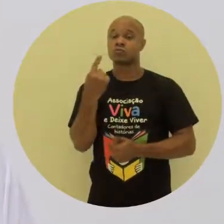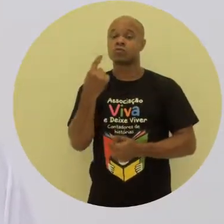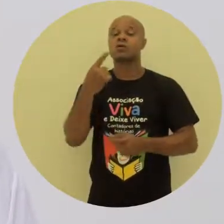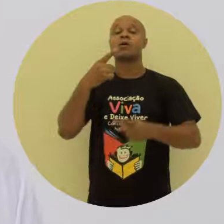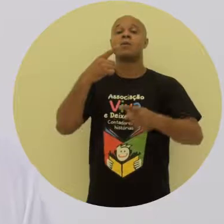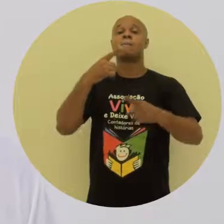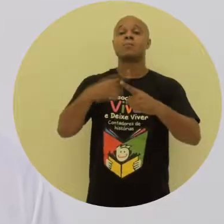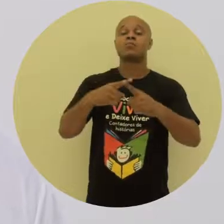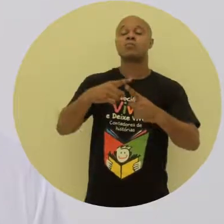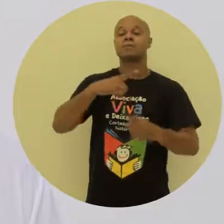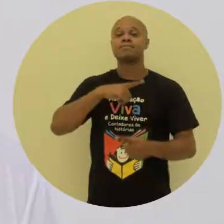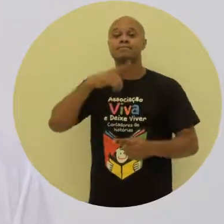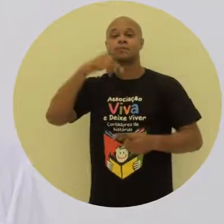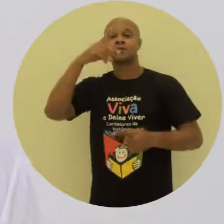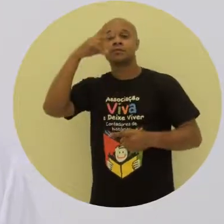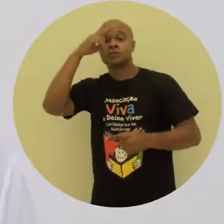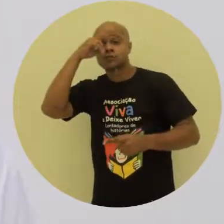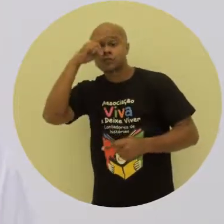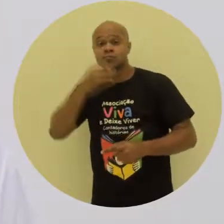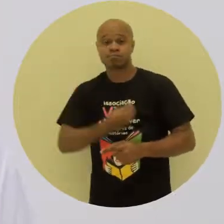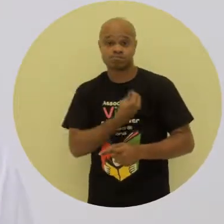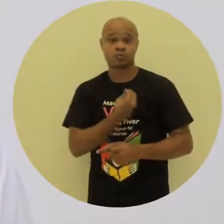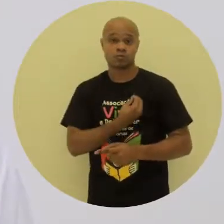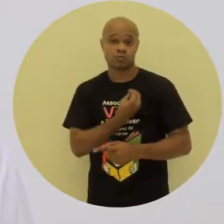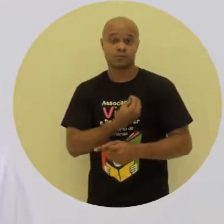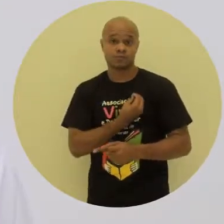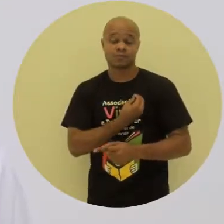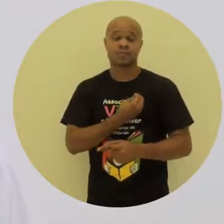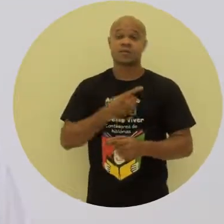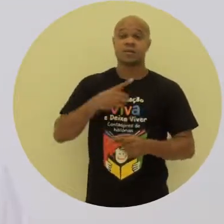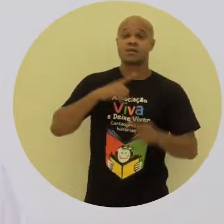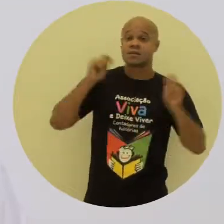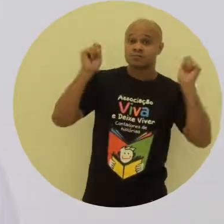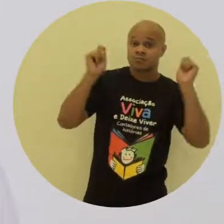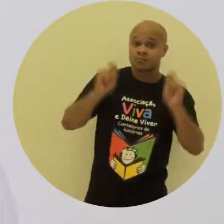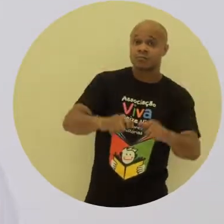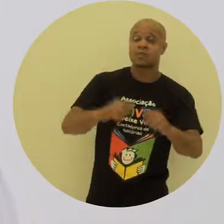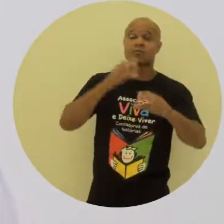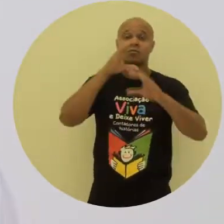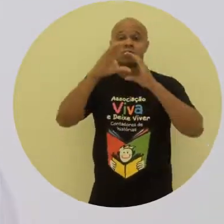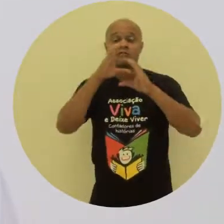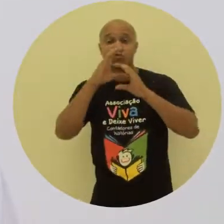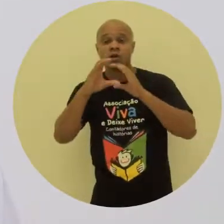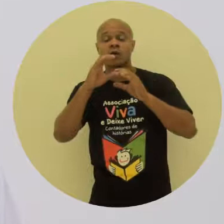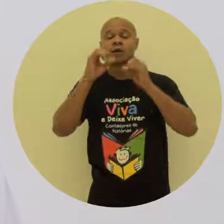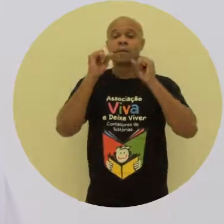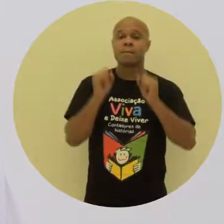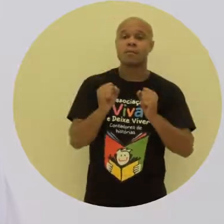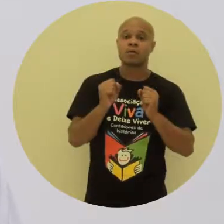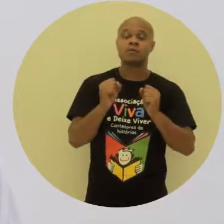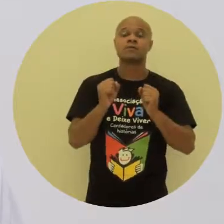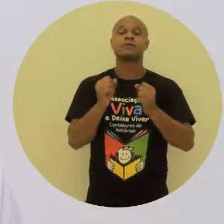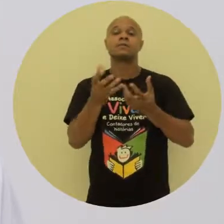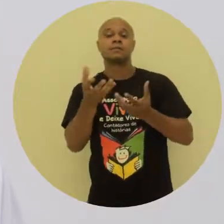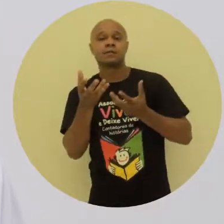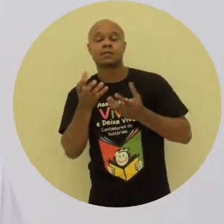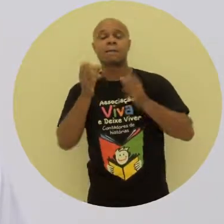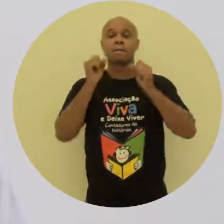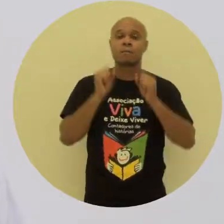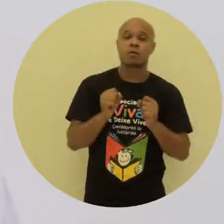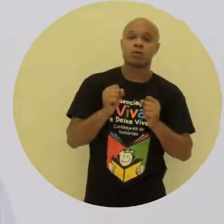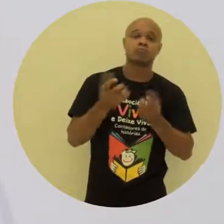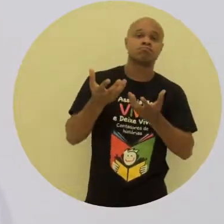individualidade, na sua história de vida e principalmente entender que ele tem uma capacidade de comunicação, às vezes